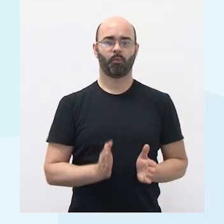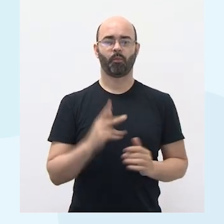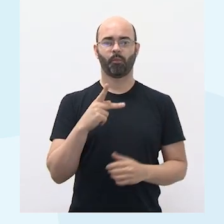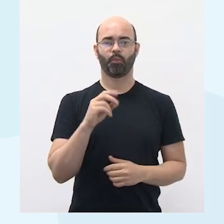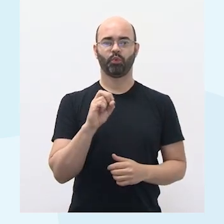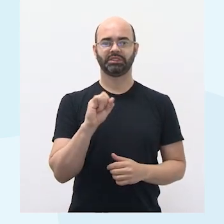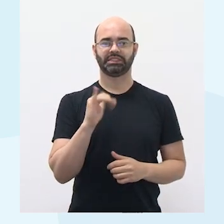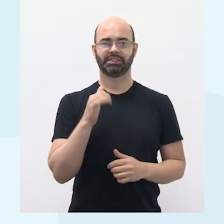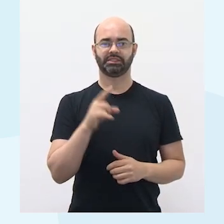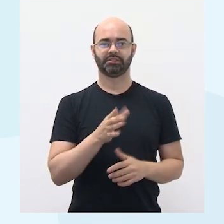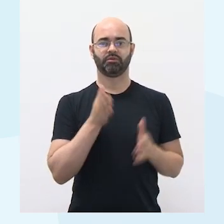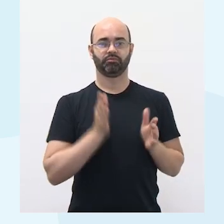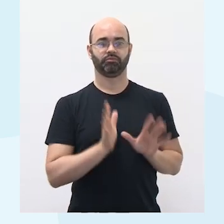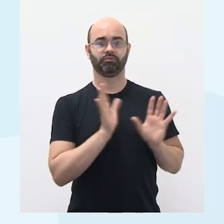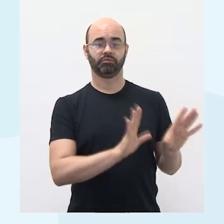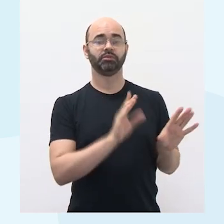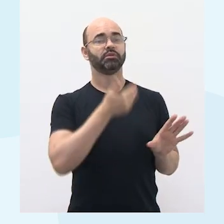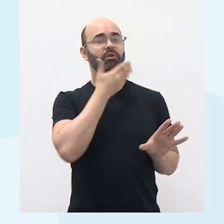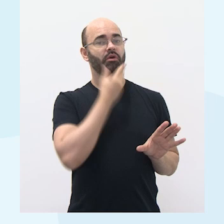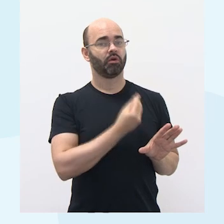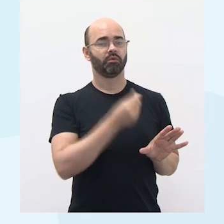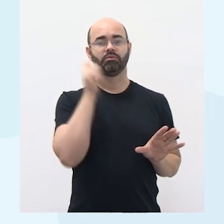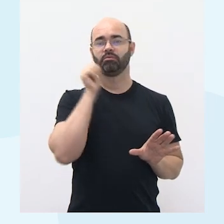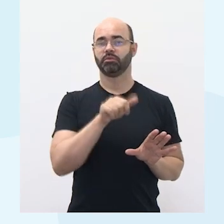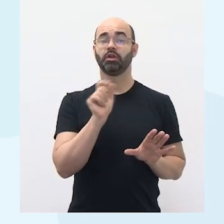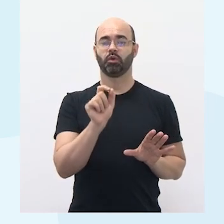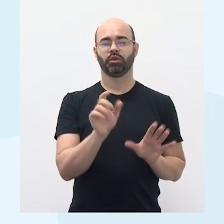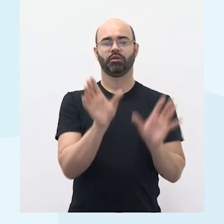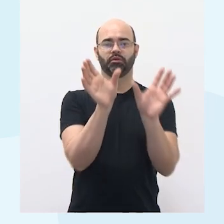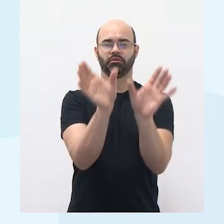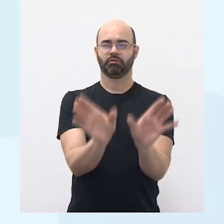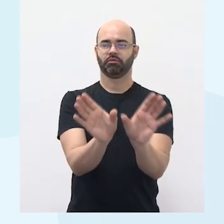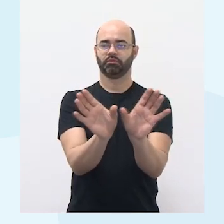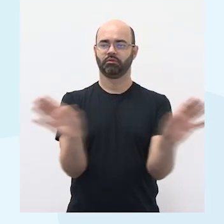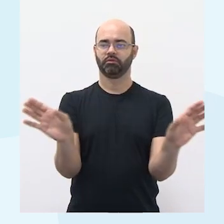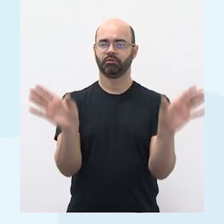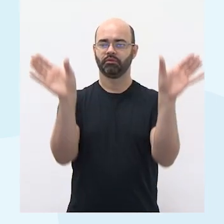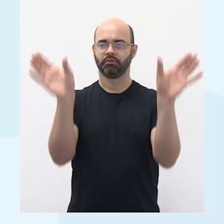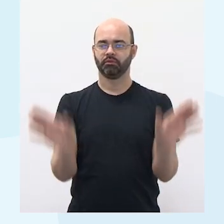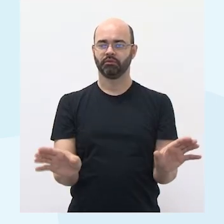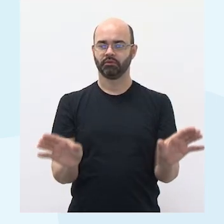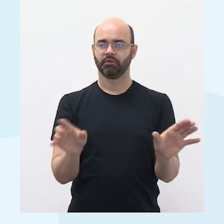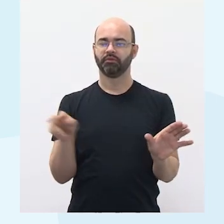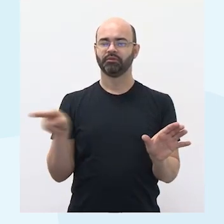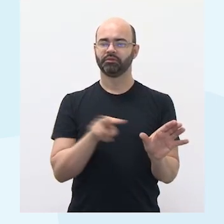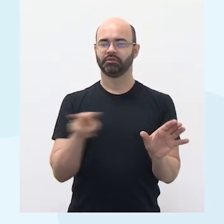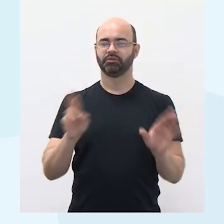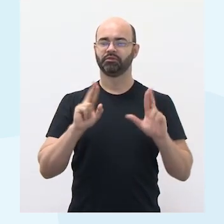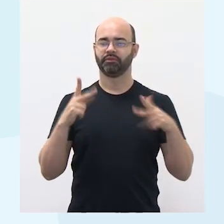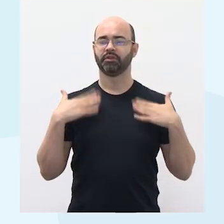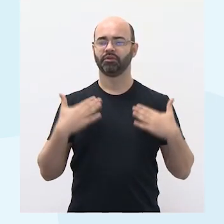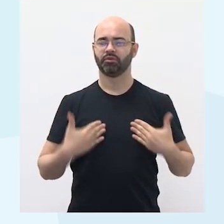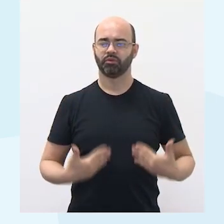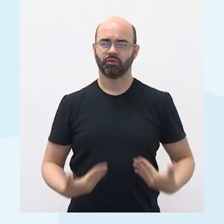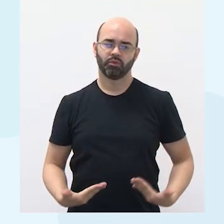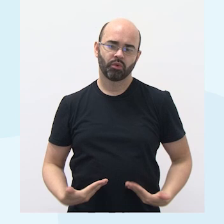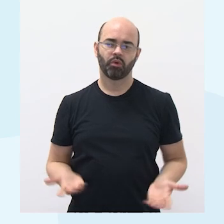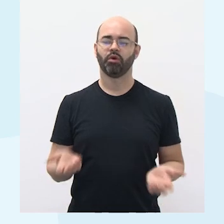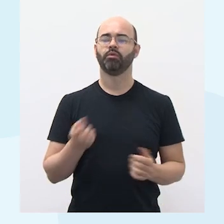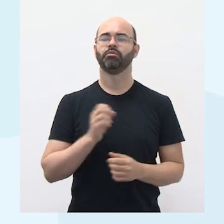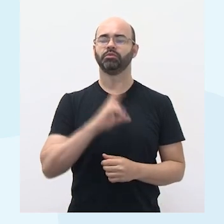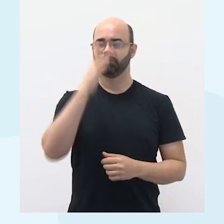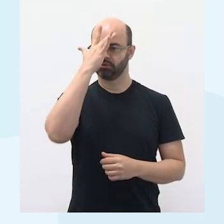entre o que se entende como feminino e como masculino. Cria sentidos para as diferenças percebidas em nossos corpos, articula